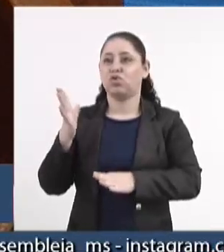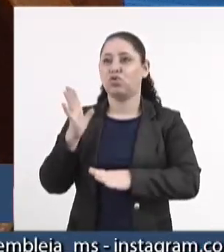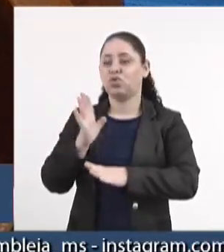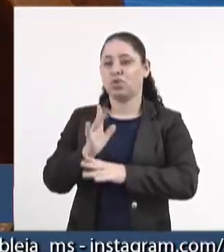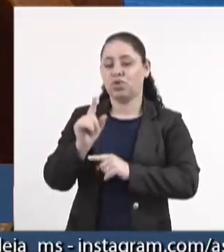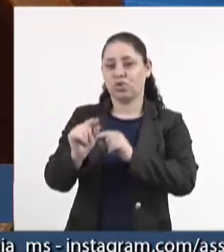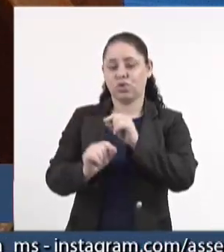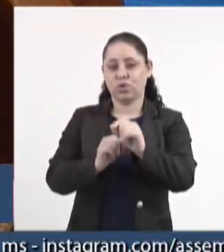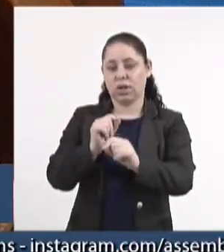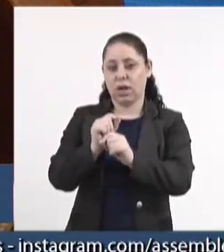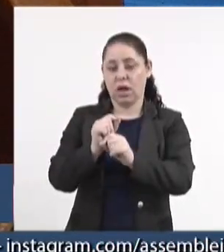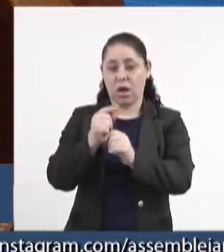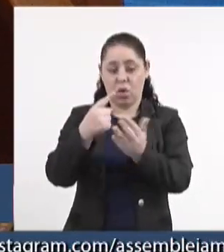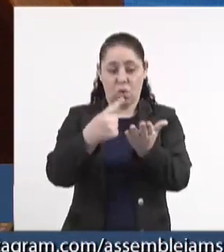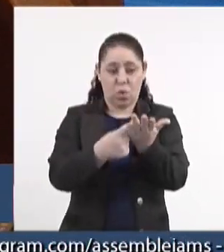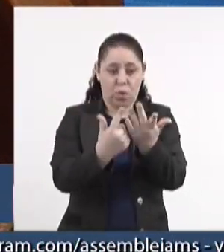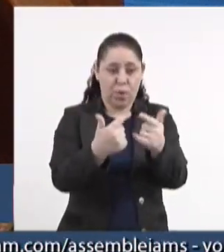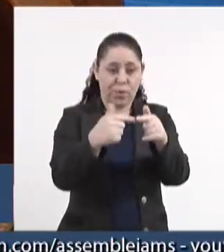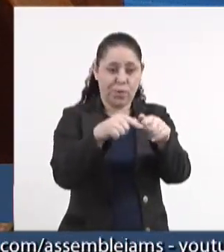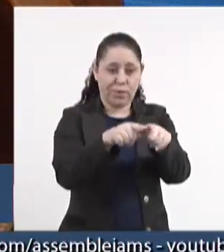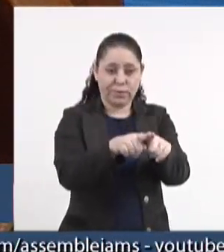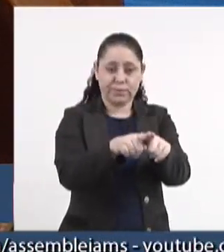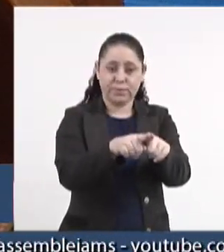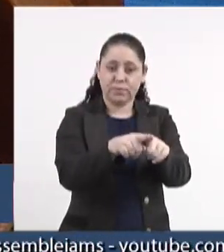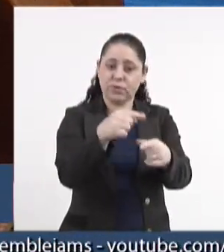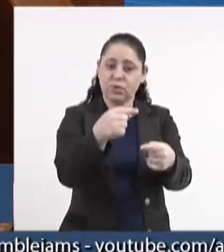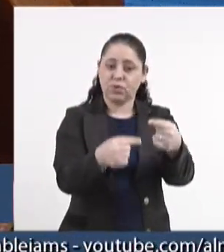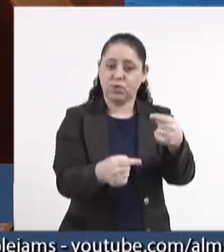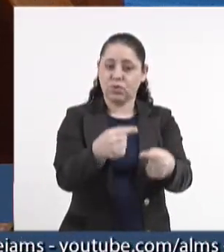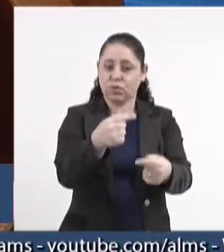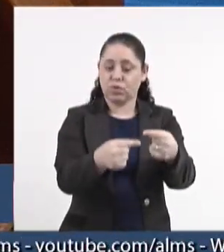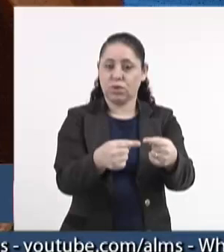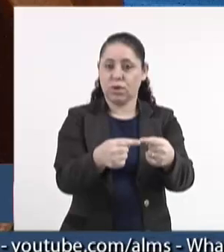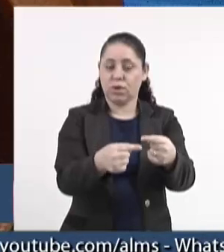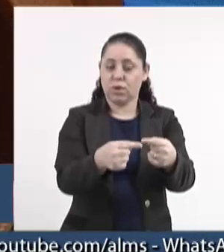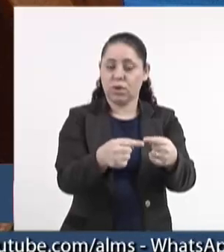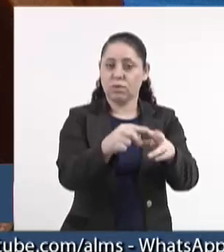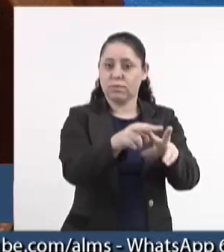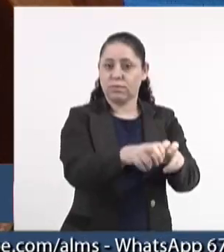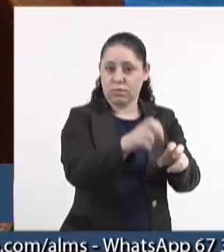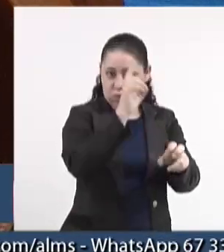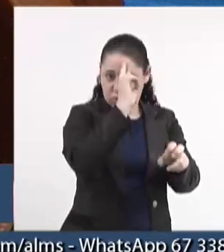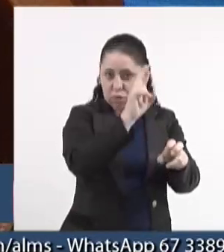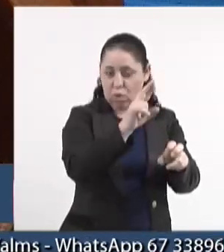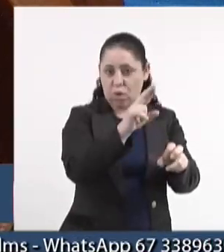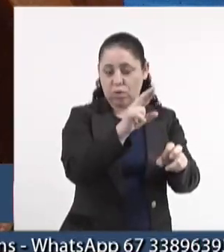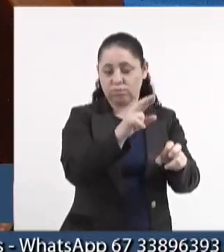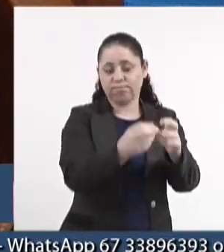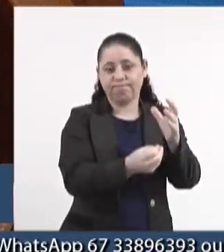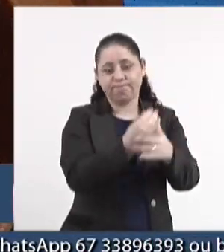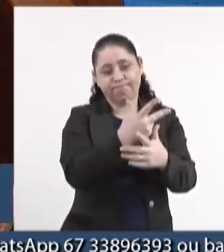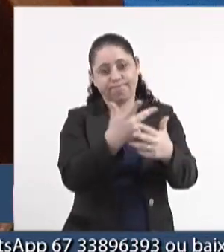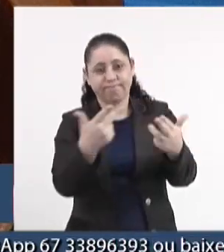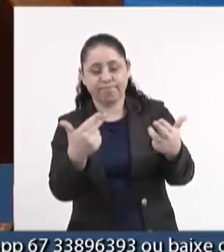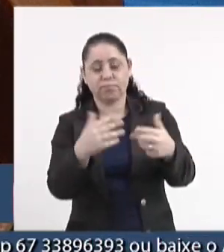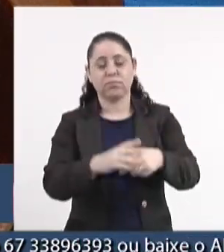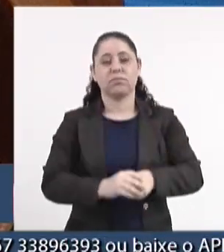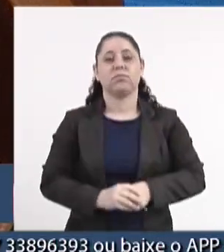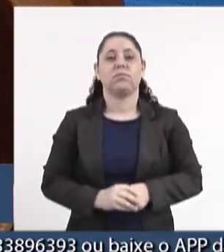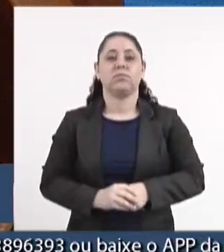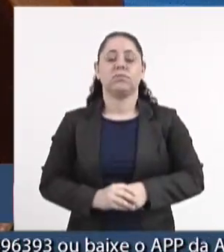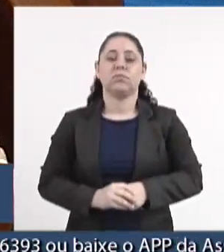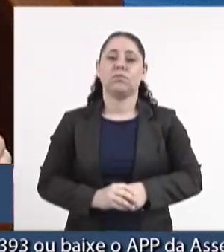cooperativa, associativa, discutir com os produtores essa produção.